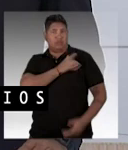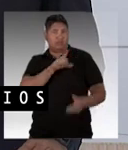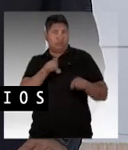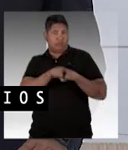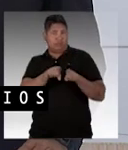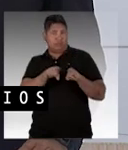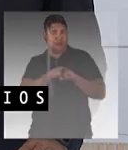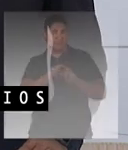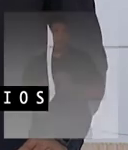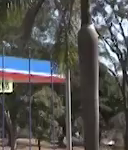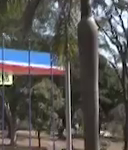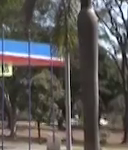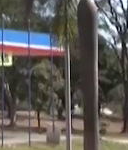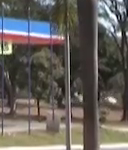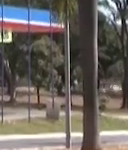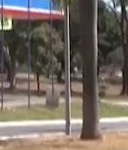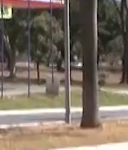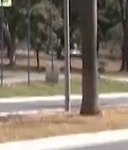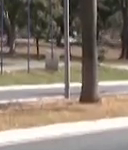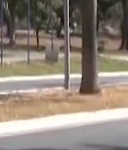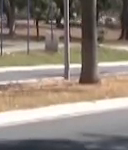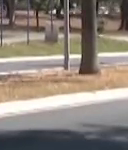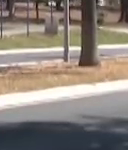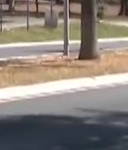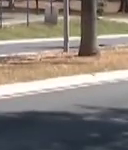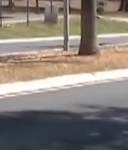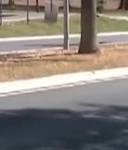e cardíacos.